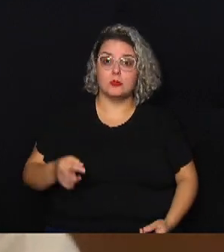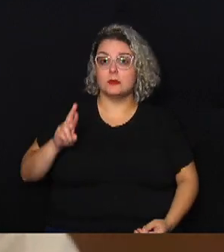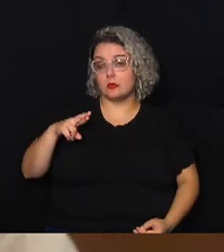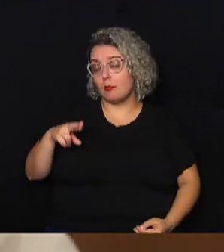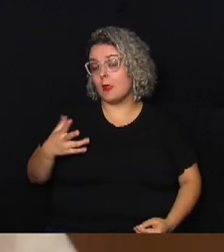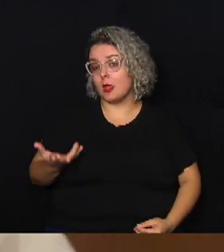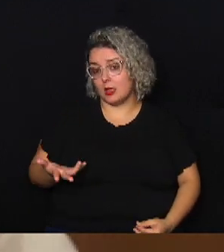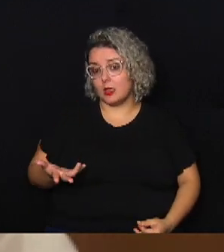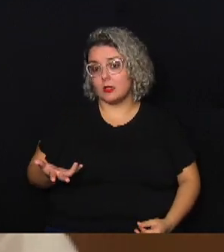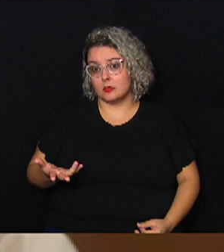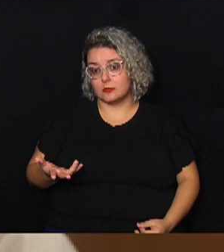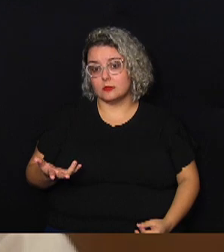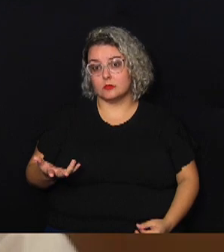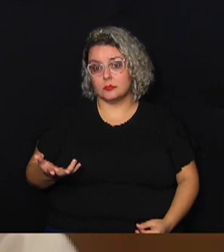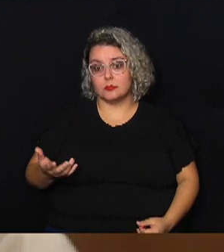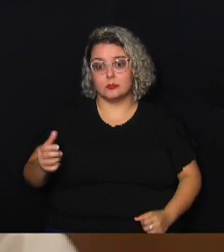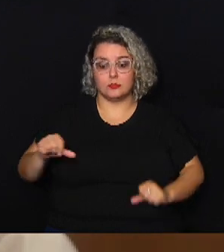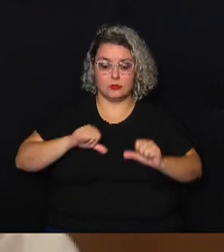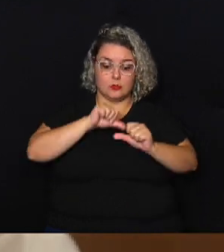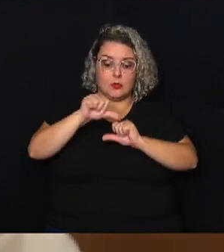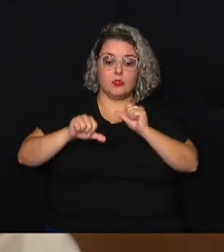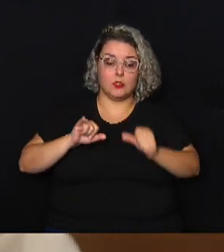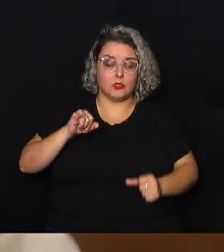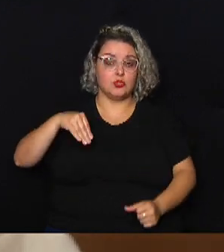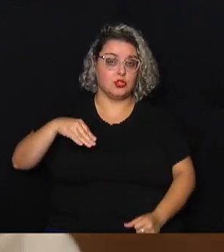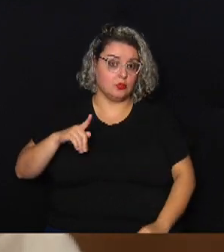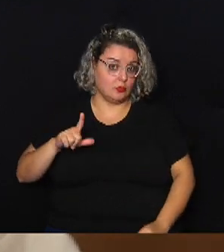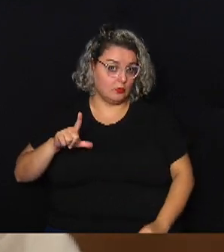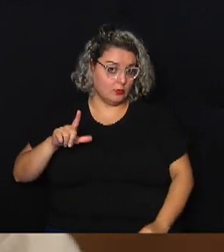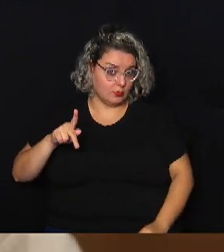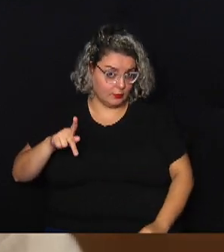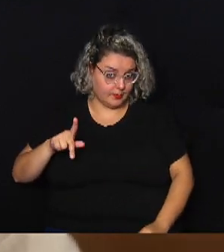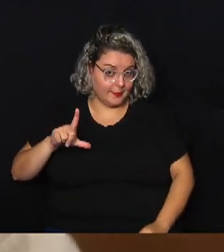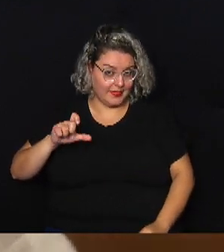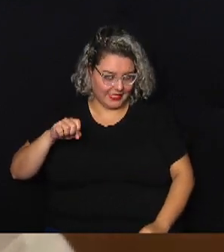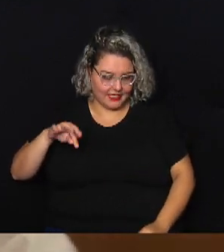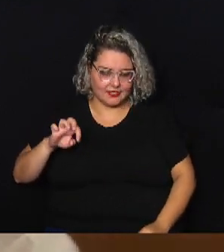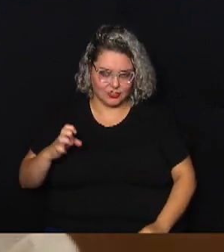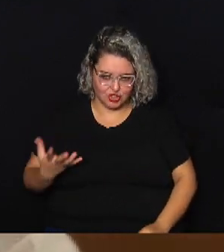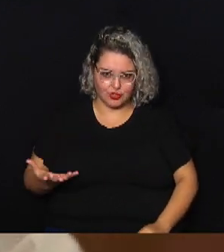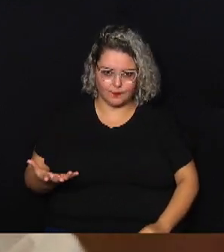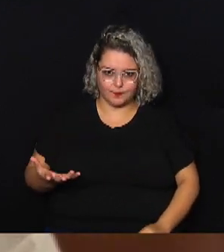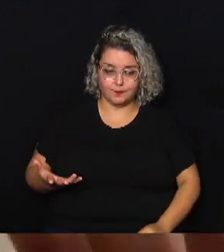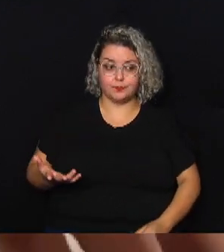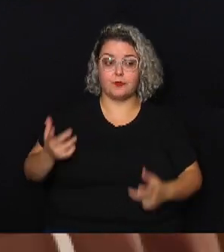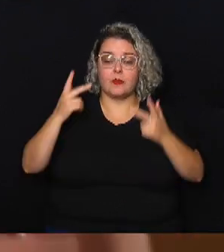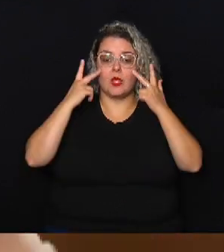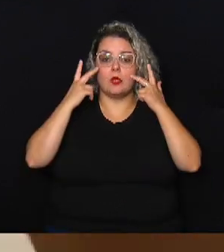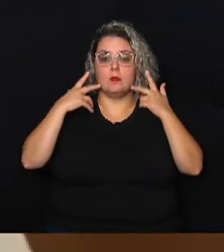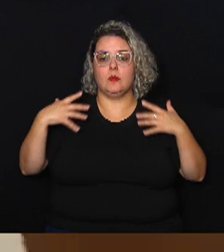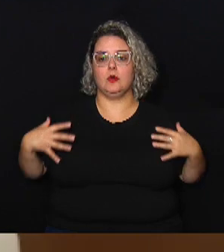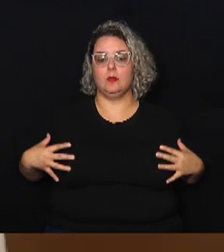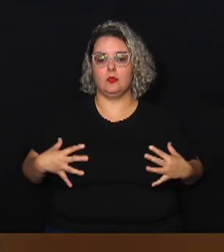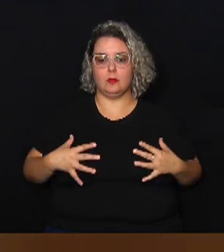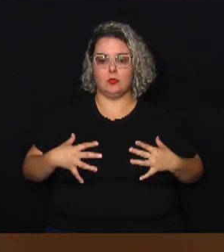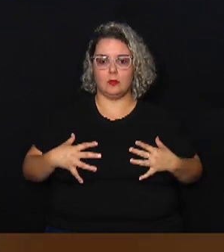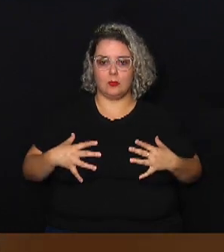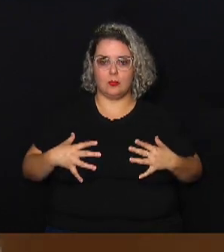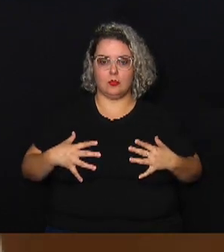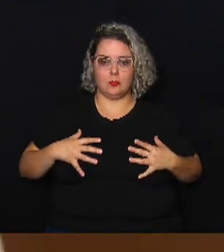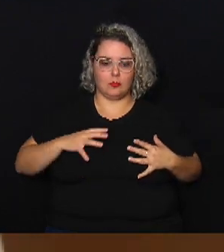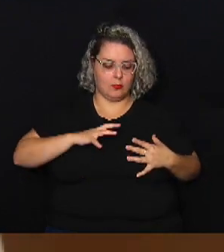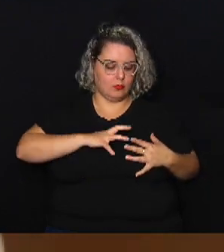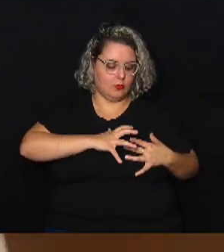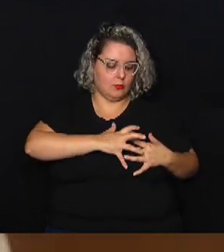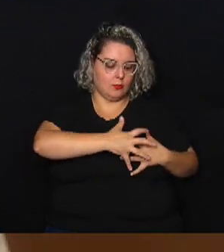de necessitar uma troca de implante. É comum o implante mamário formar uma cápsula, ou